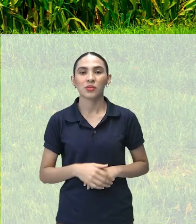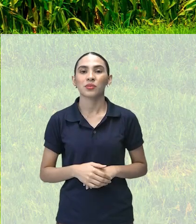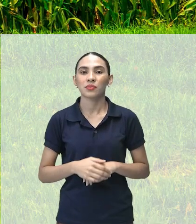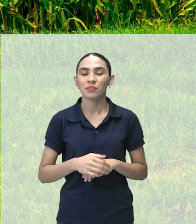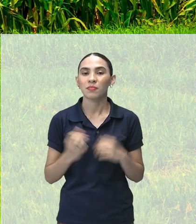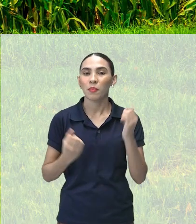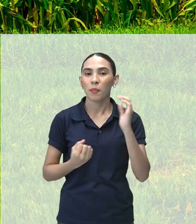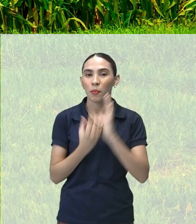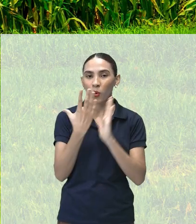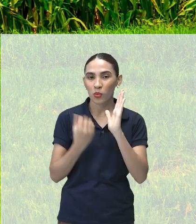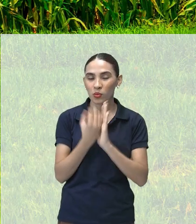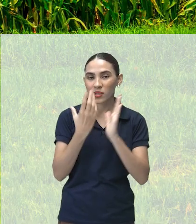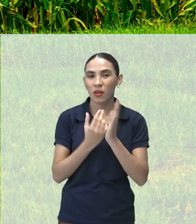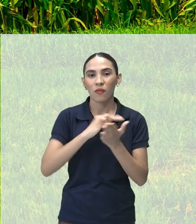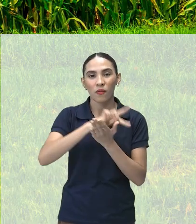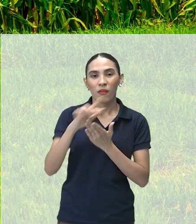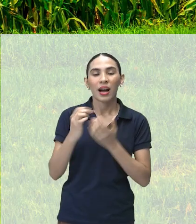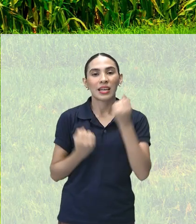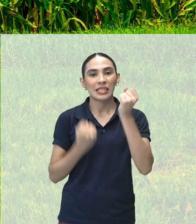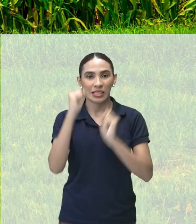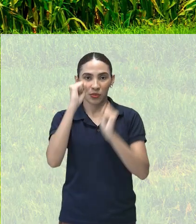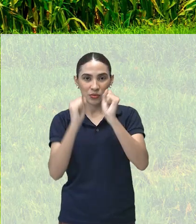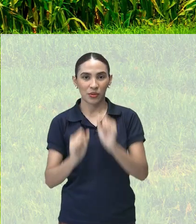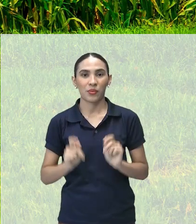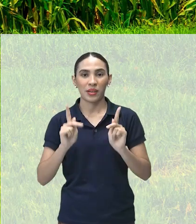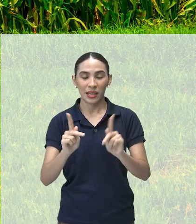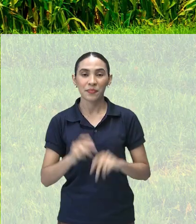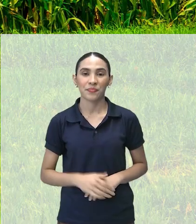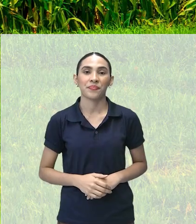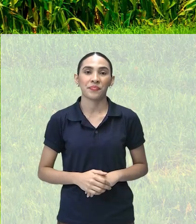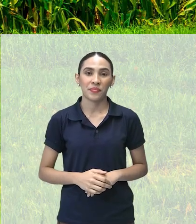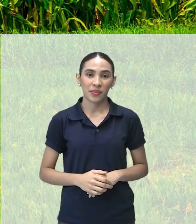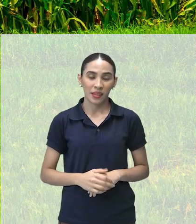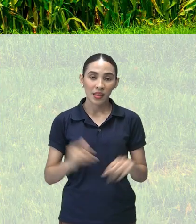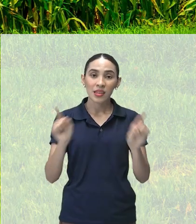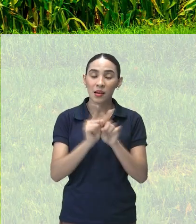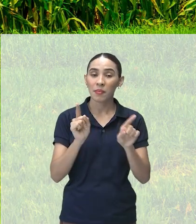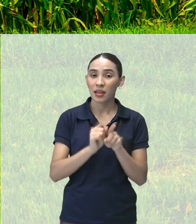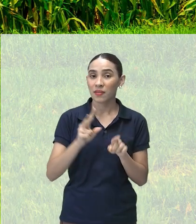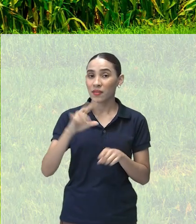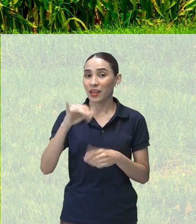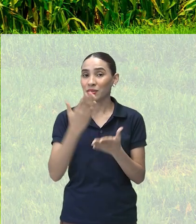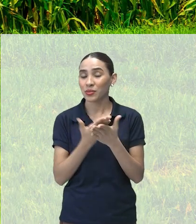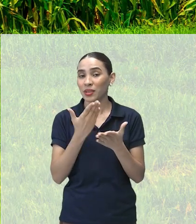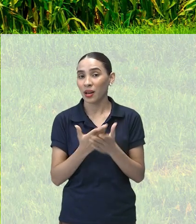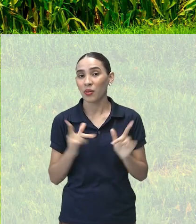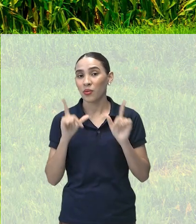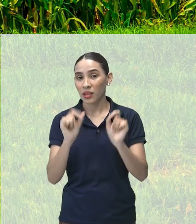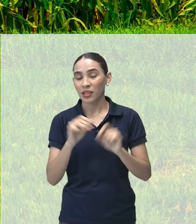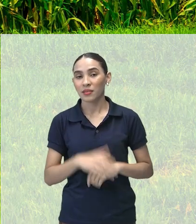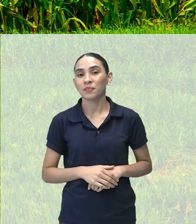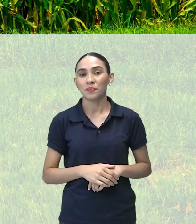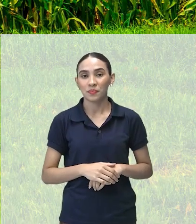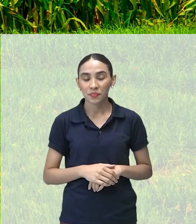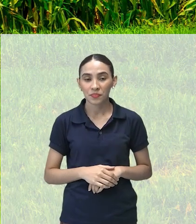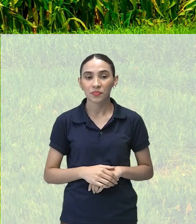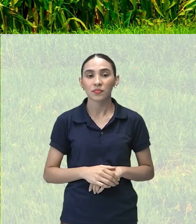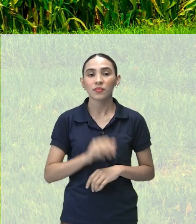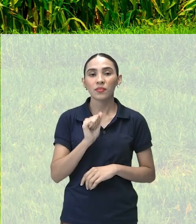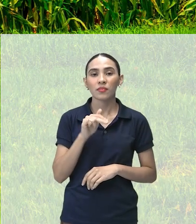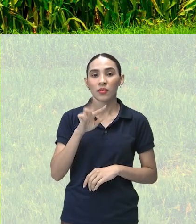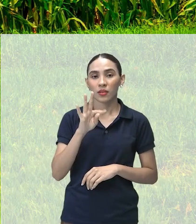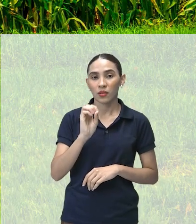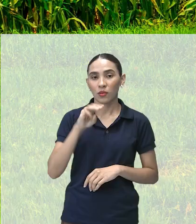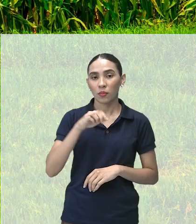de produção em várias indústrias, tá? Além disso, gente, a gente também vai estudar, né, da